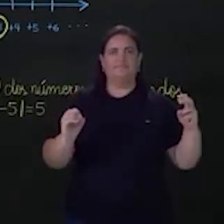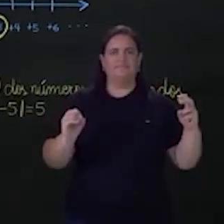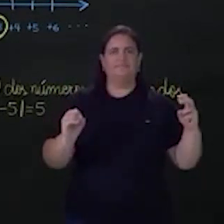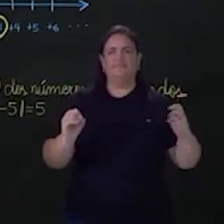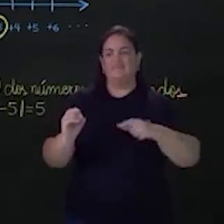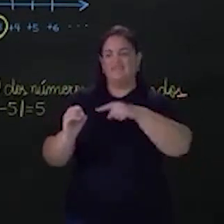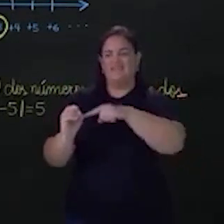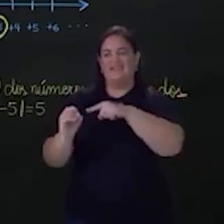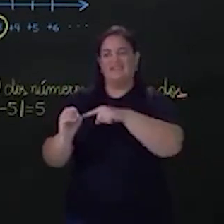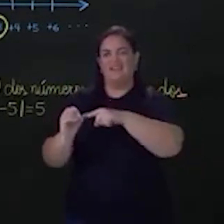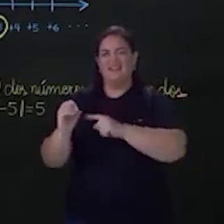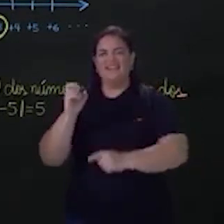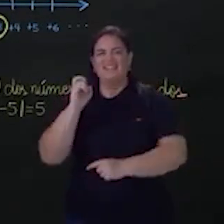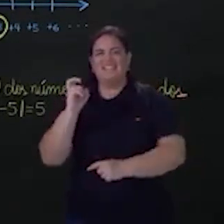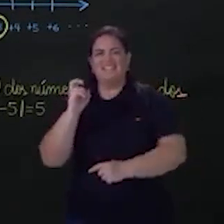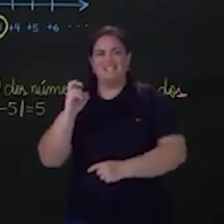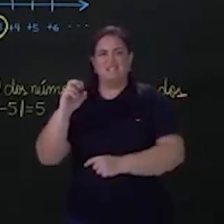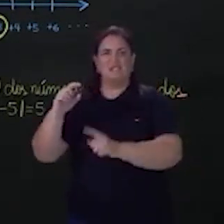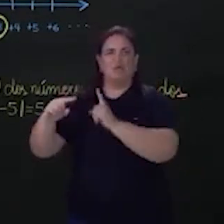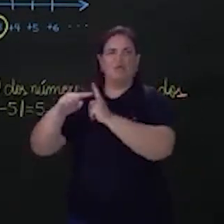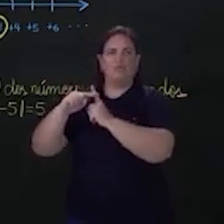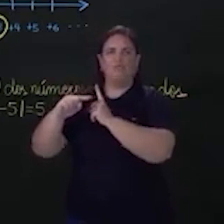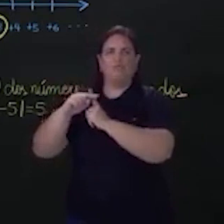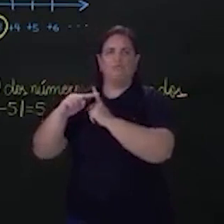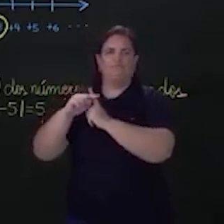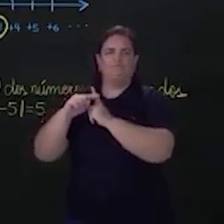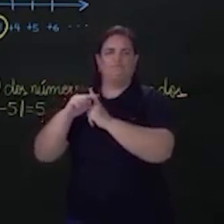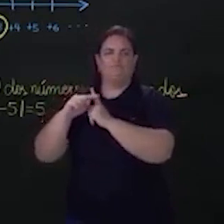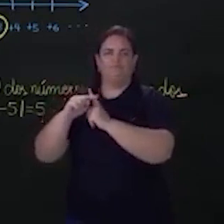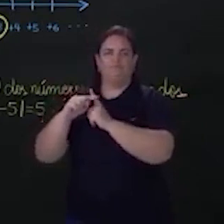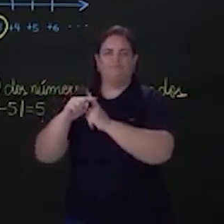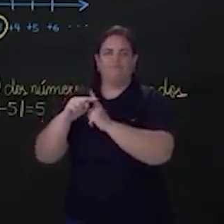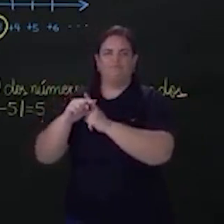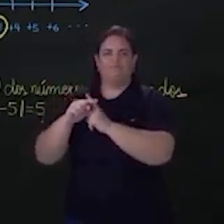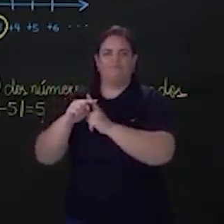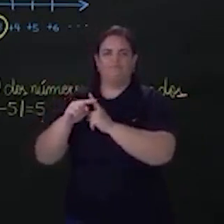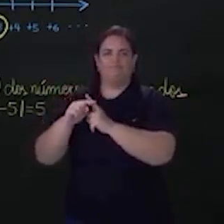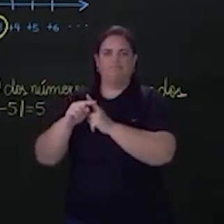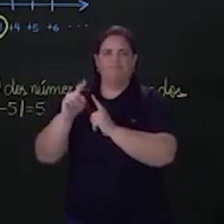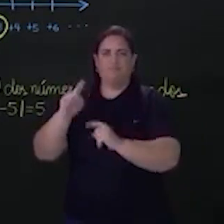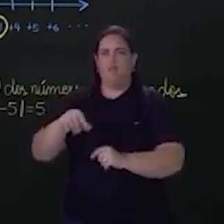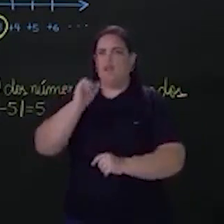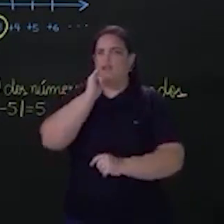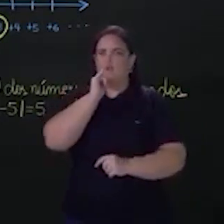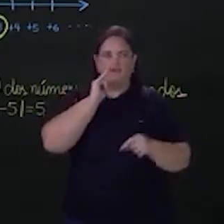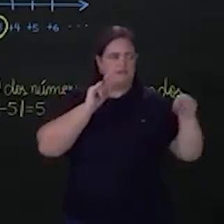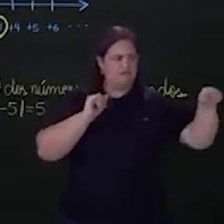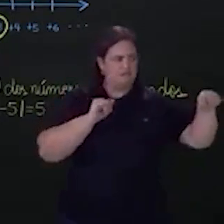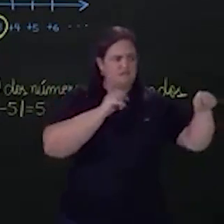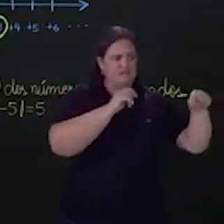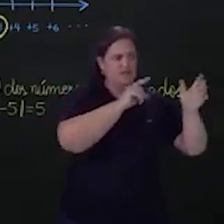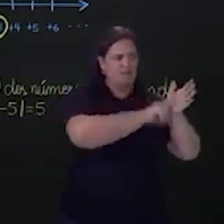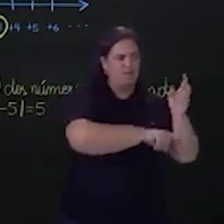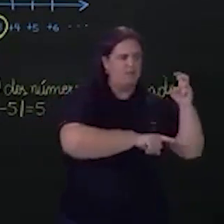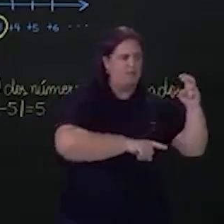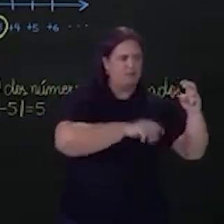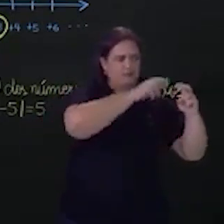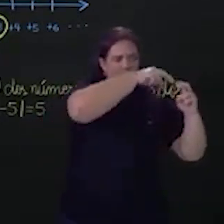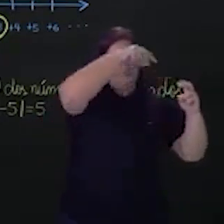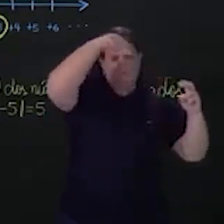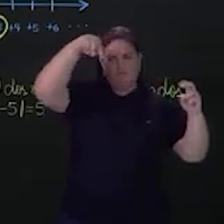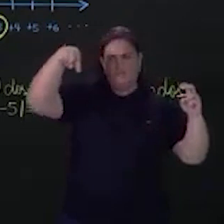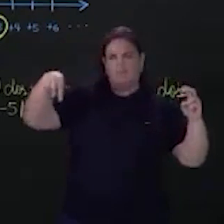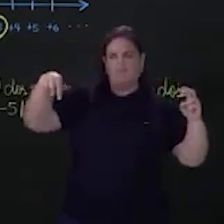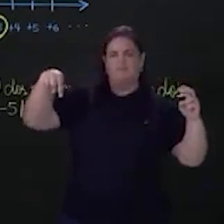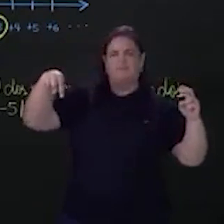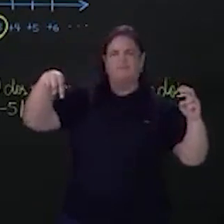5 positivo, pois esse número 5 é a distância que eu ando do menos 5 até a origem.